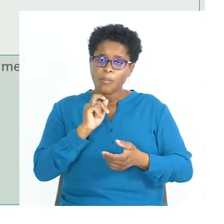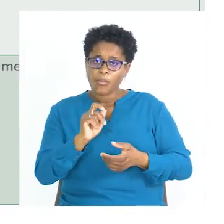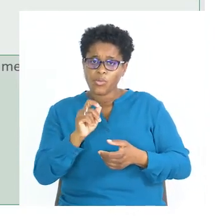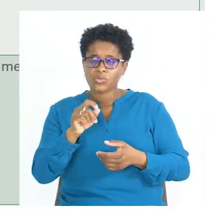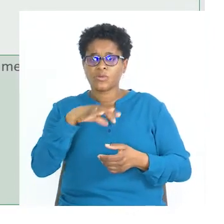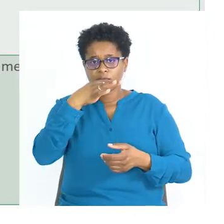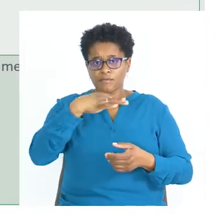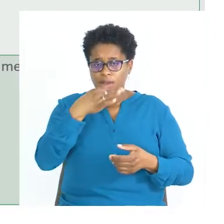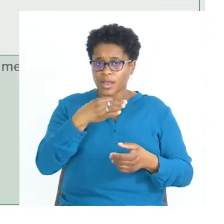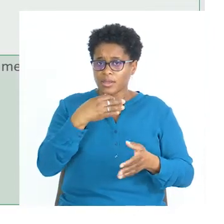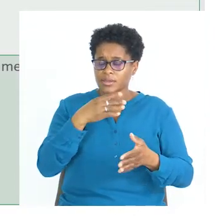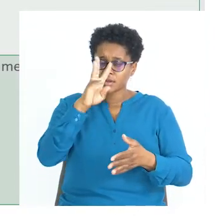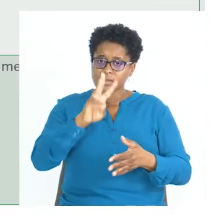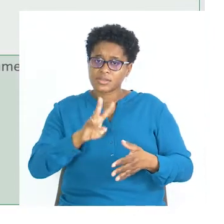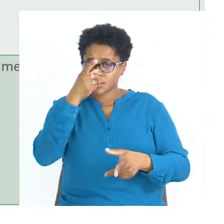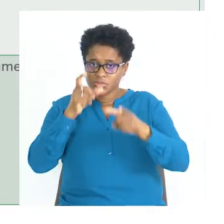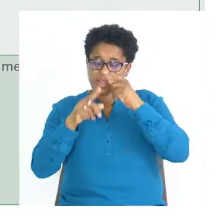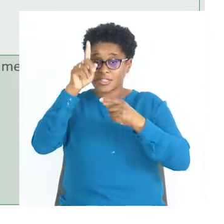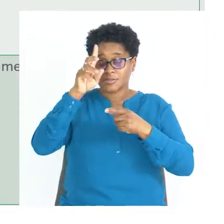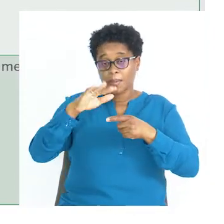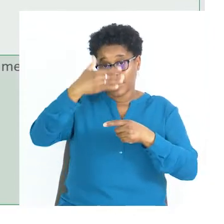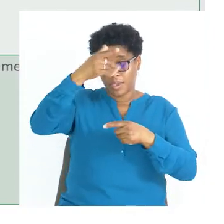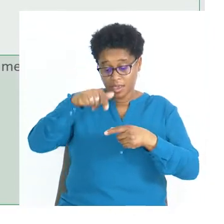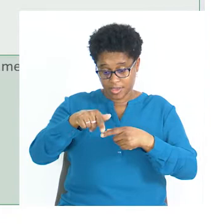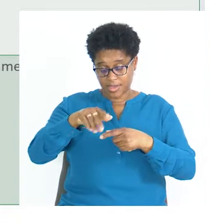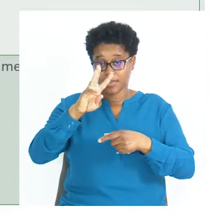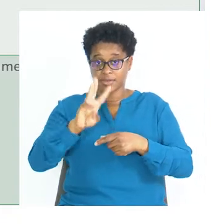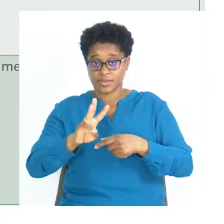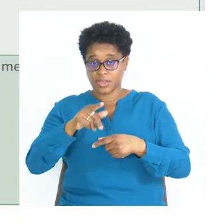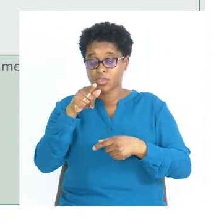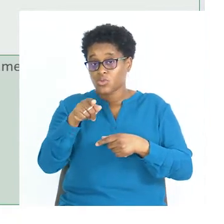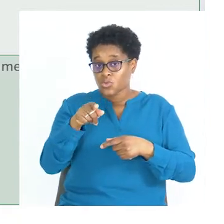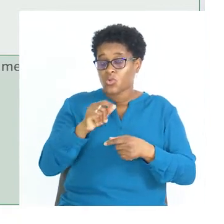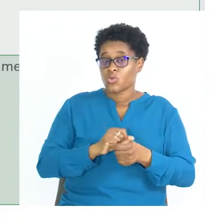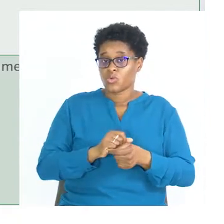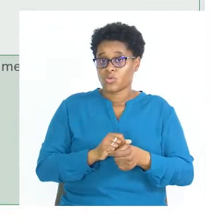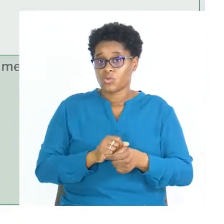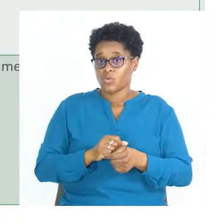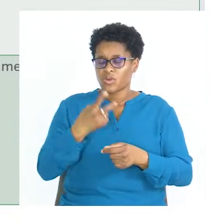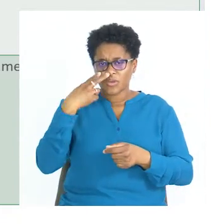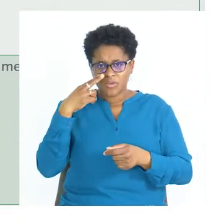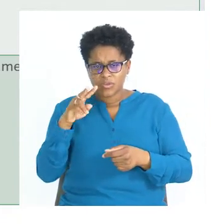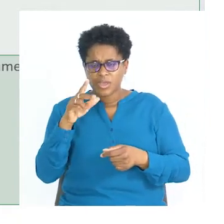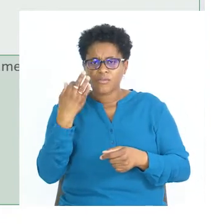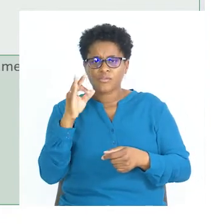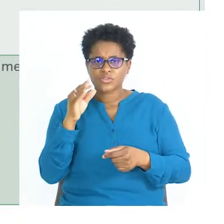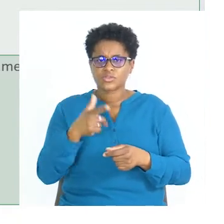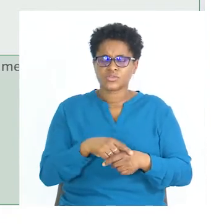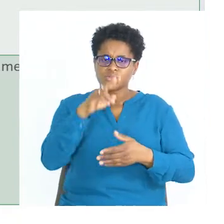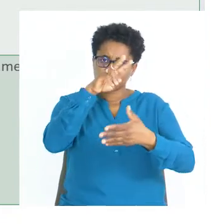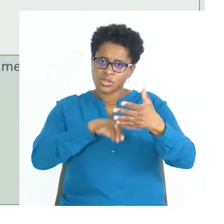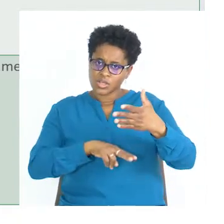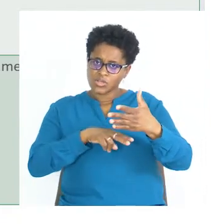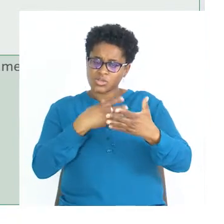pessoa, ok? Lá em cima é a primeira, aqui é a terceira. E tu vais encontrar essa função concretamente nos